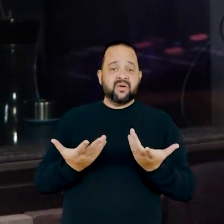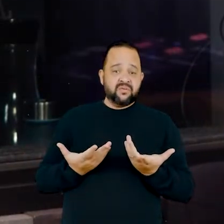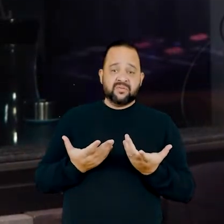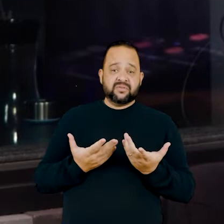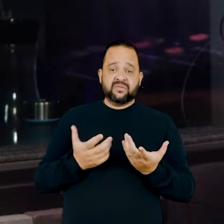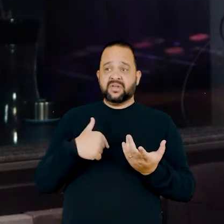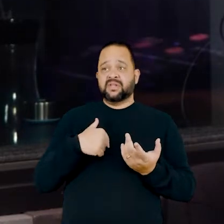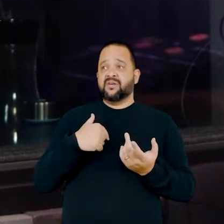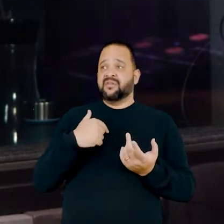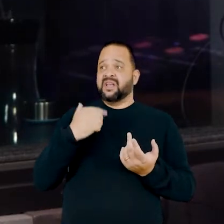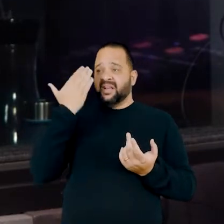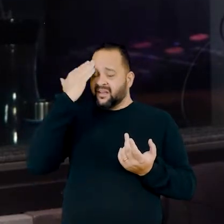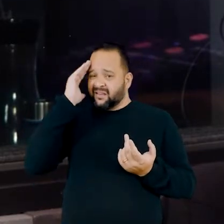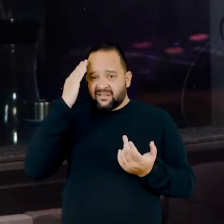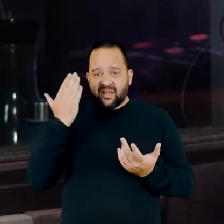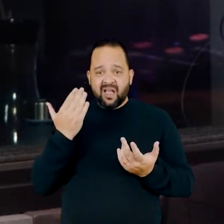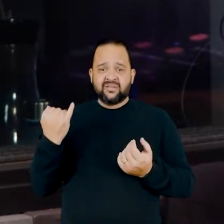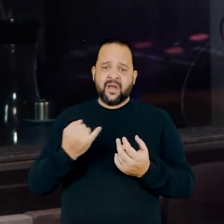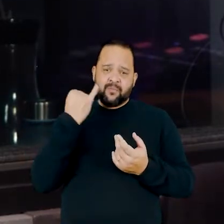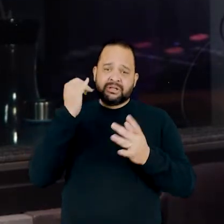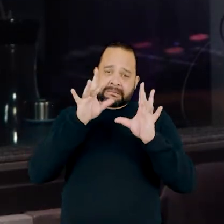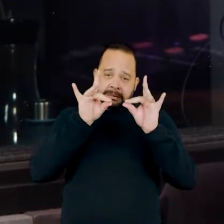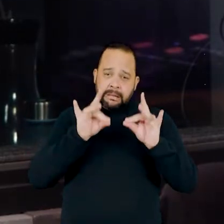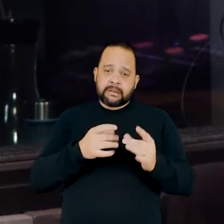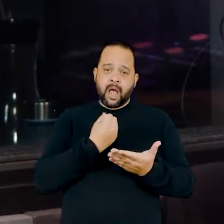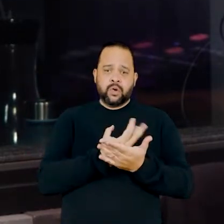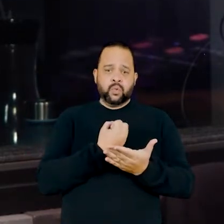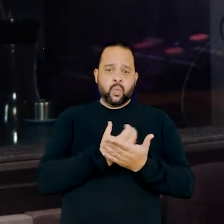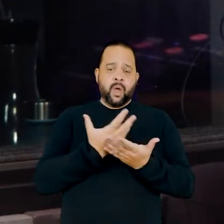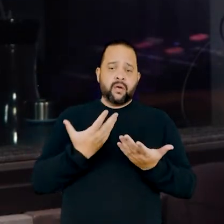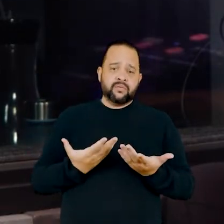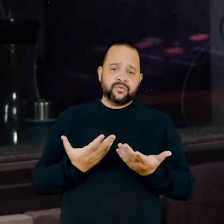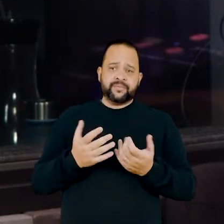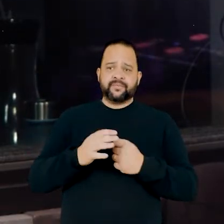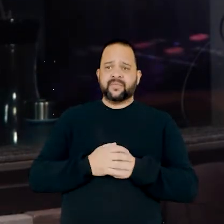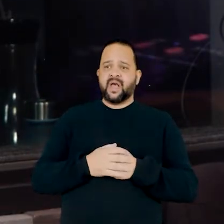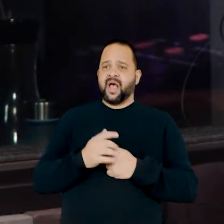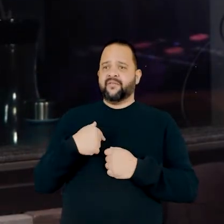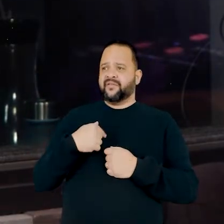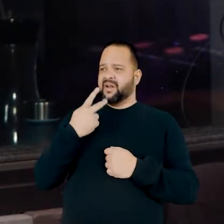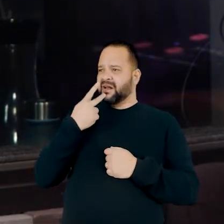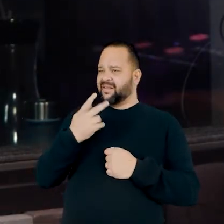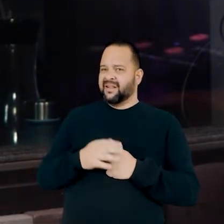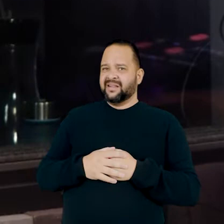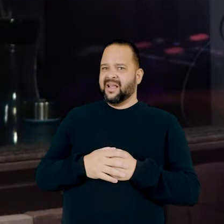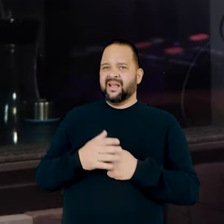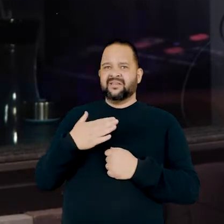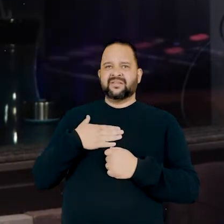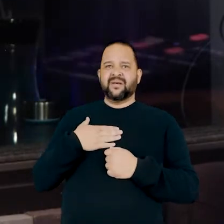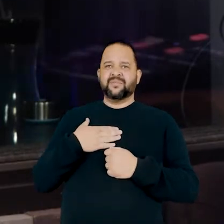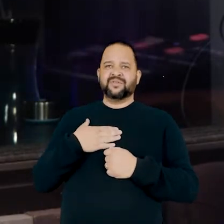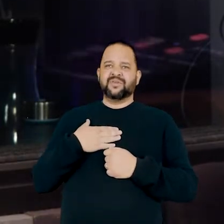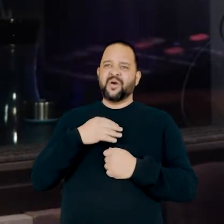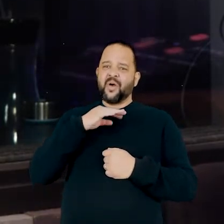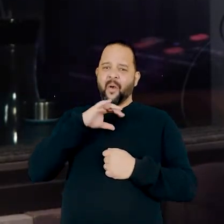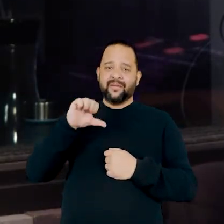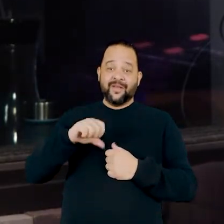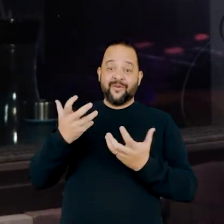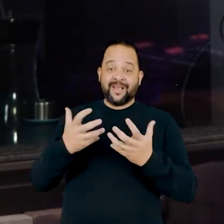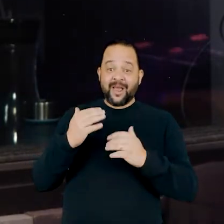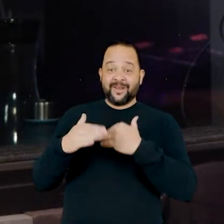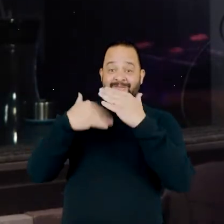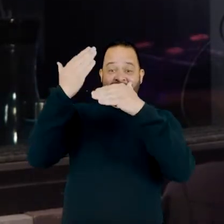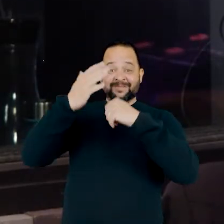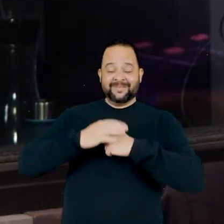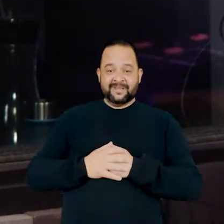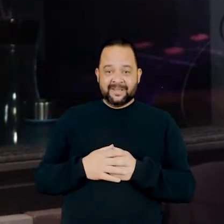bem do áudio, da importância. Então, eu já começo, fone de ouvido já é o mais simples. Ai, Fê, não, esse já está muito pró para mim. Então, você começa a